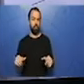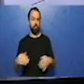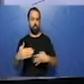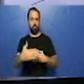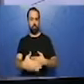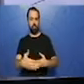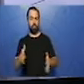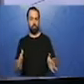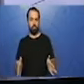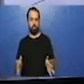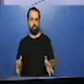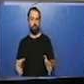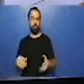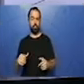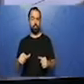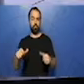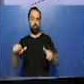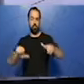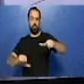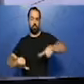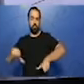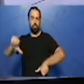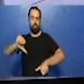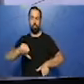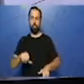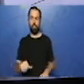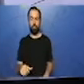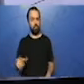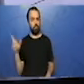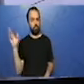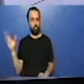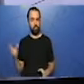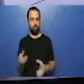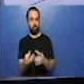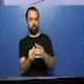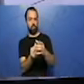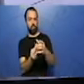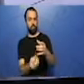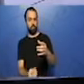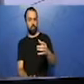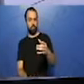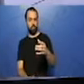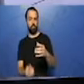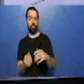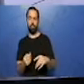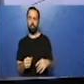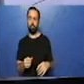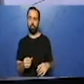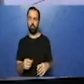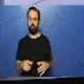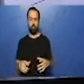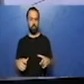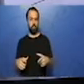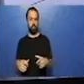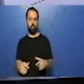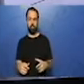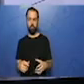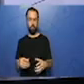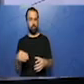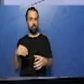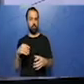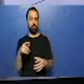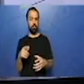que segura o funil de vidro. Geralmente ele fica em suspensão. Dentro do funil nós temos o filtro, né, o papel